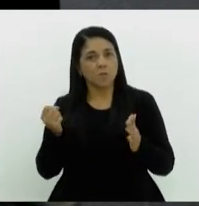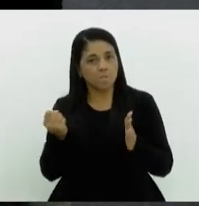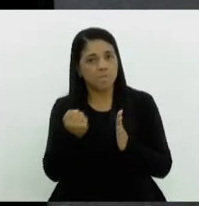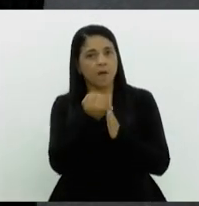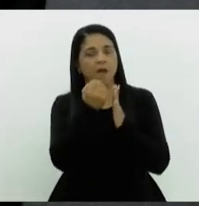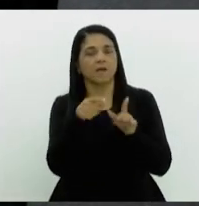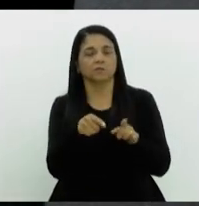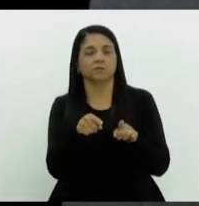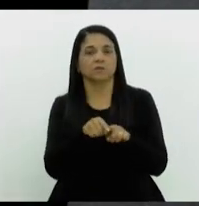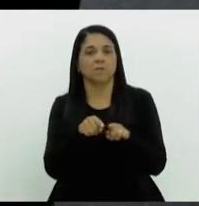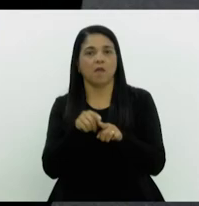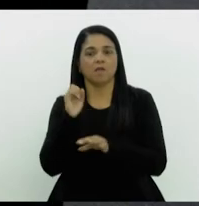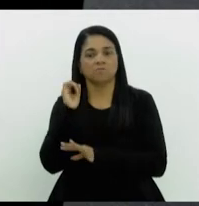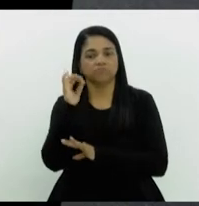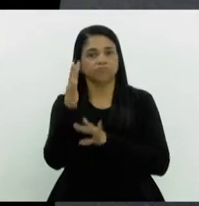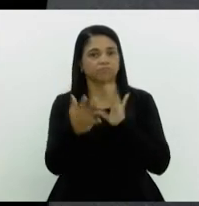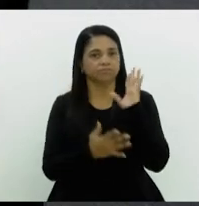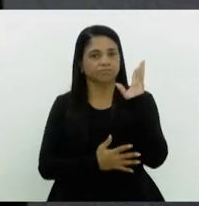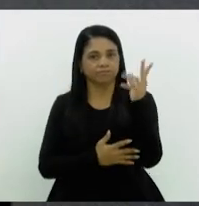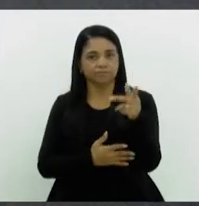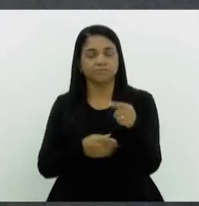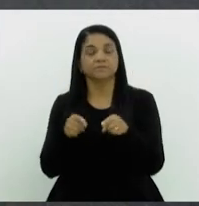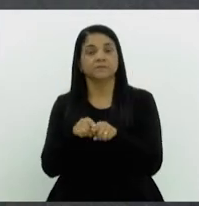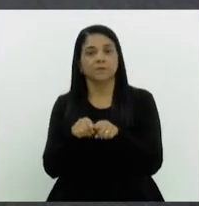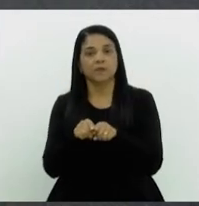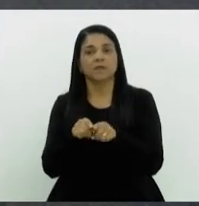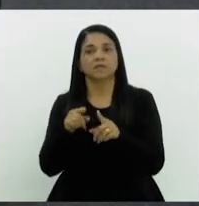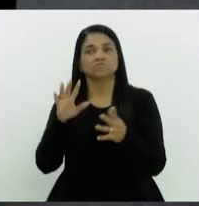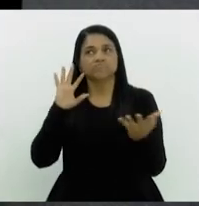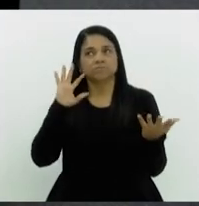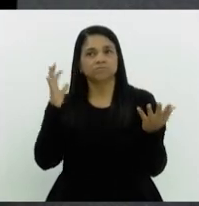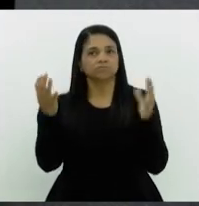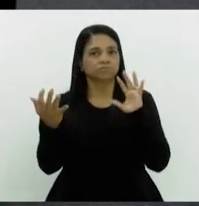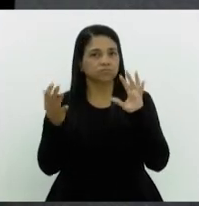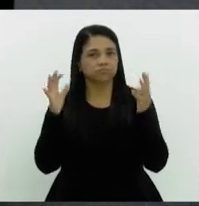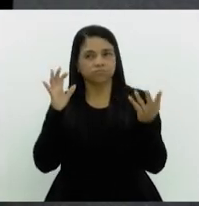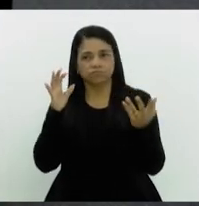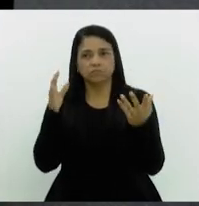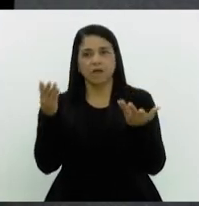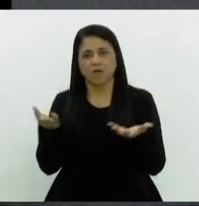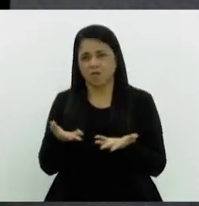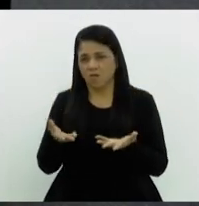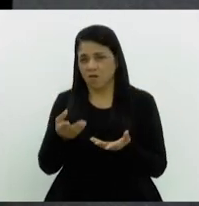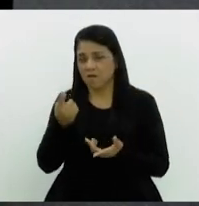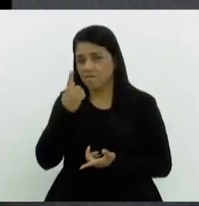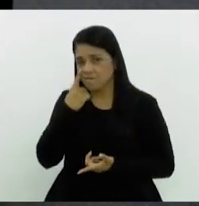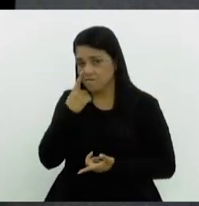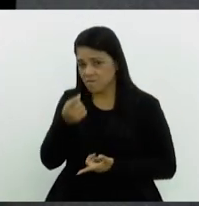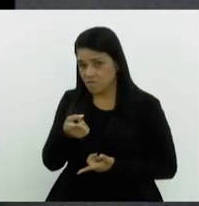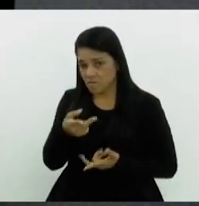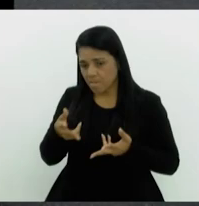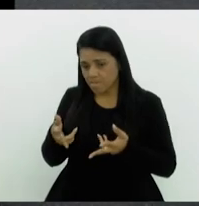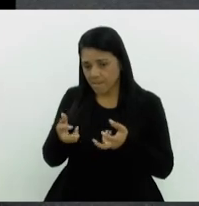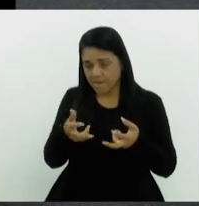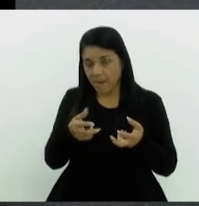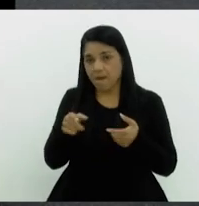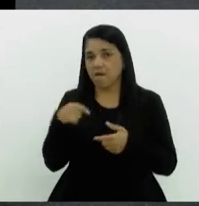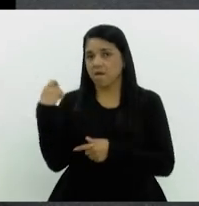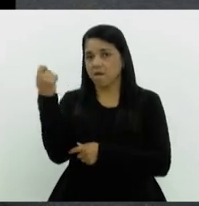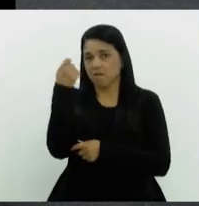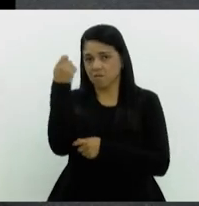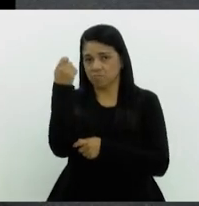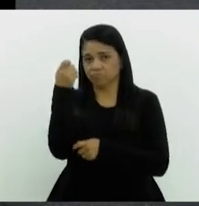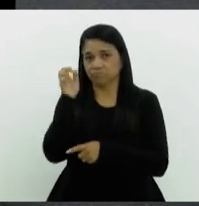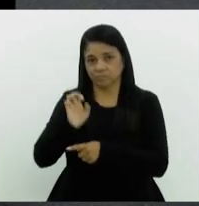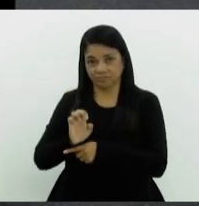sobre a devastação ambiental, sobre as crises climáticas. A gente viu agora, por exemplo, as pessoas no Rio Grande do Sul